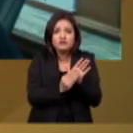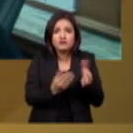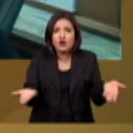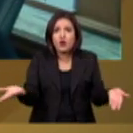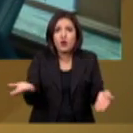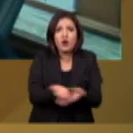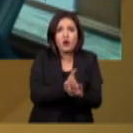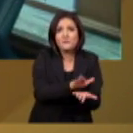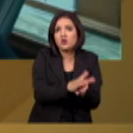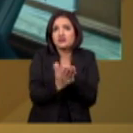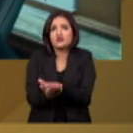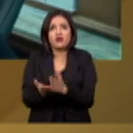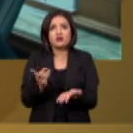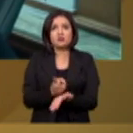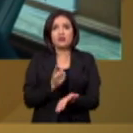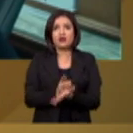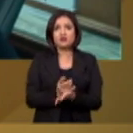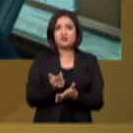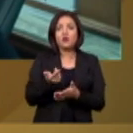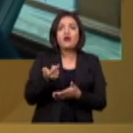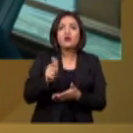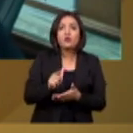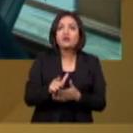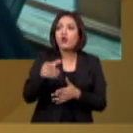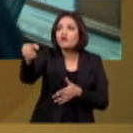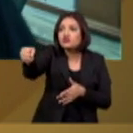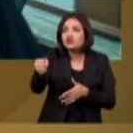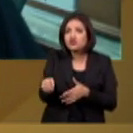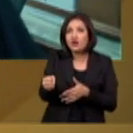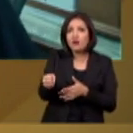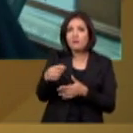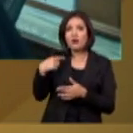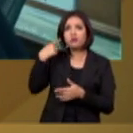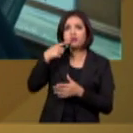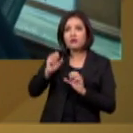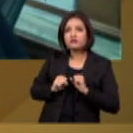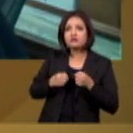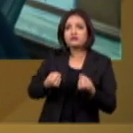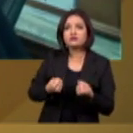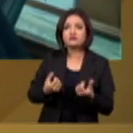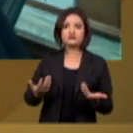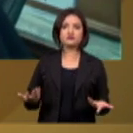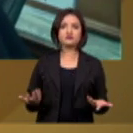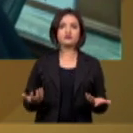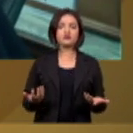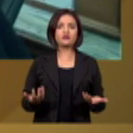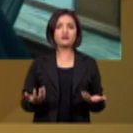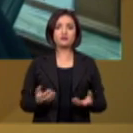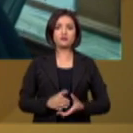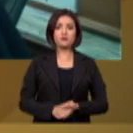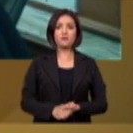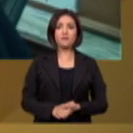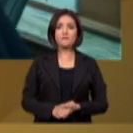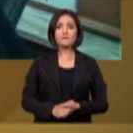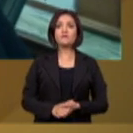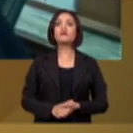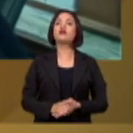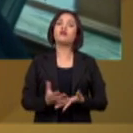ao contraditório o tribunal não é órgão consultivo